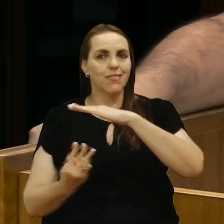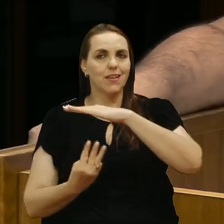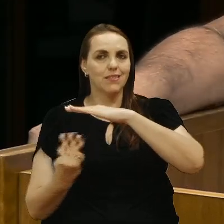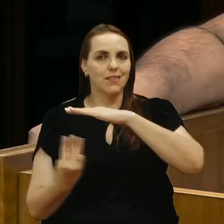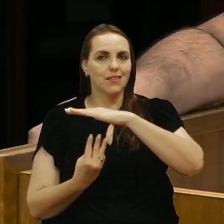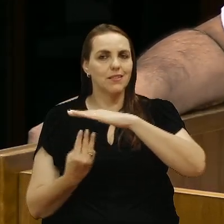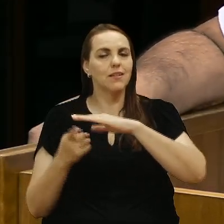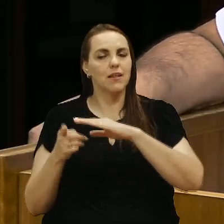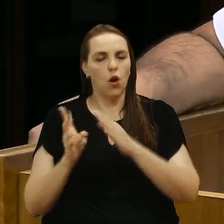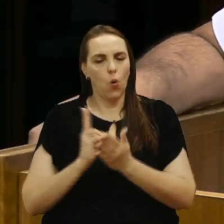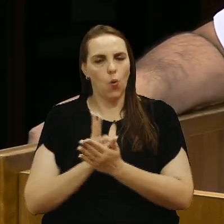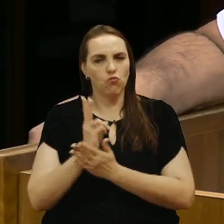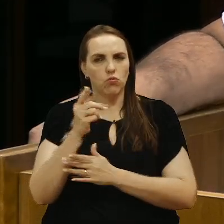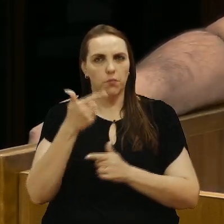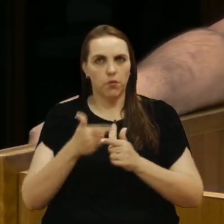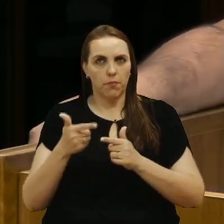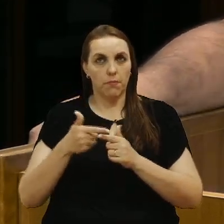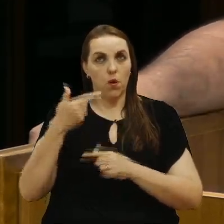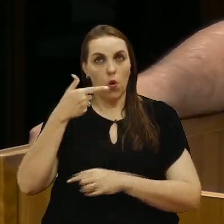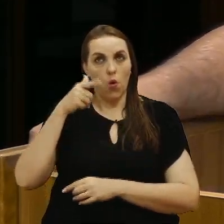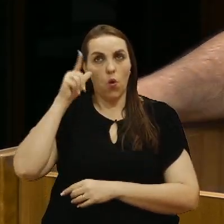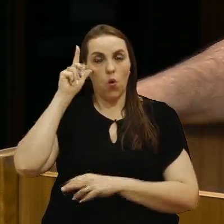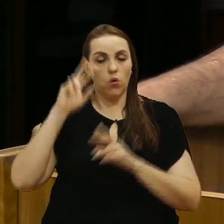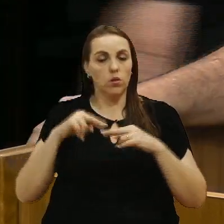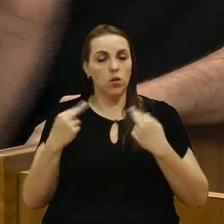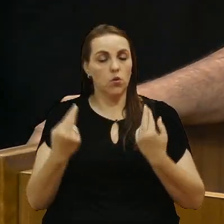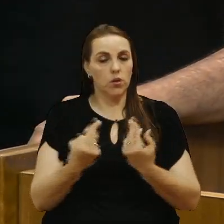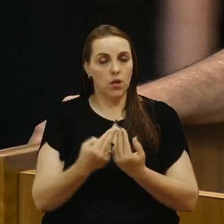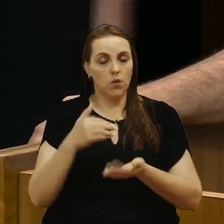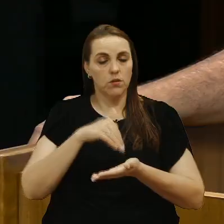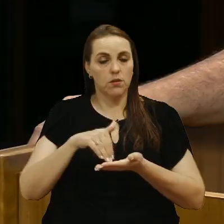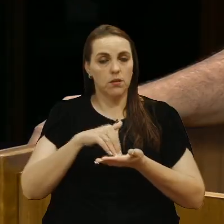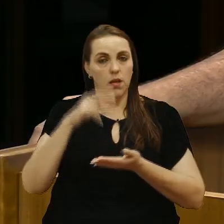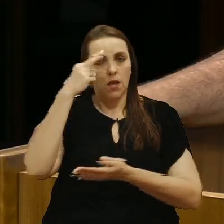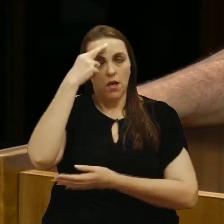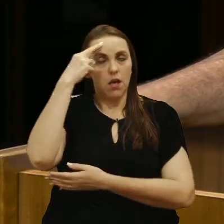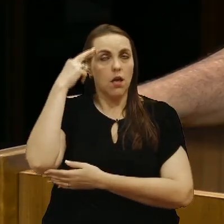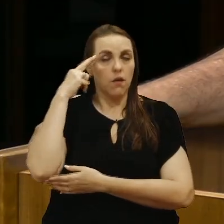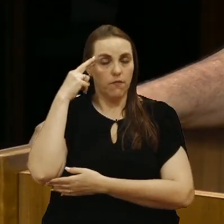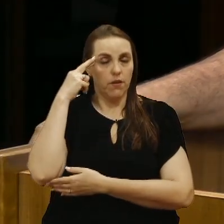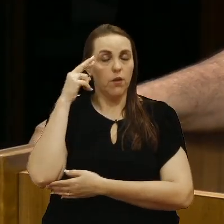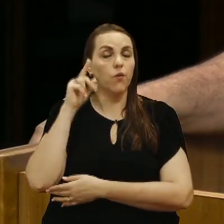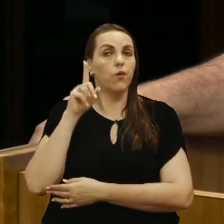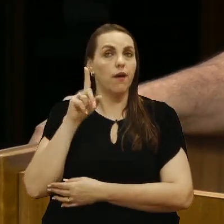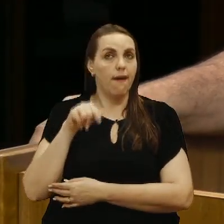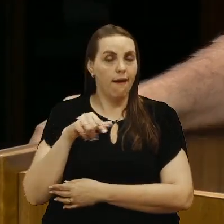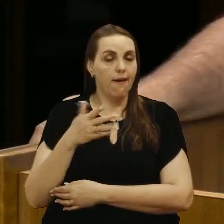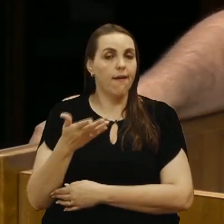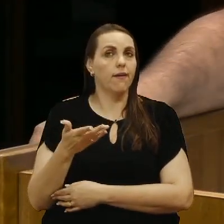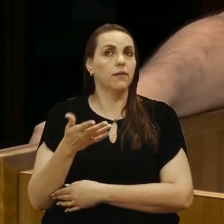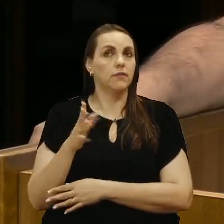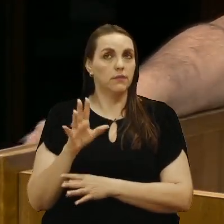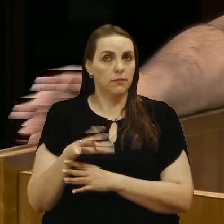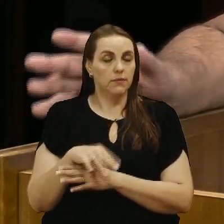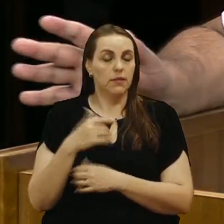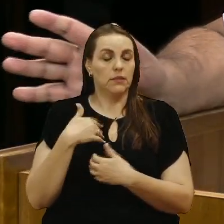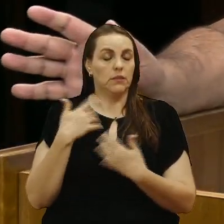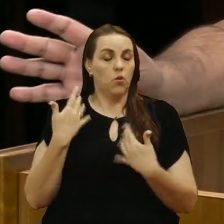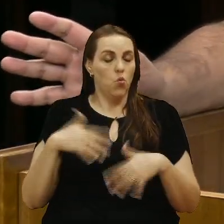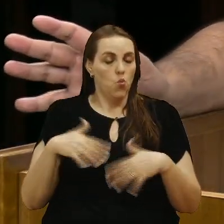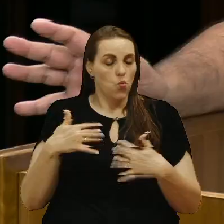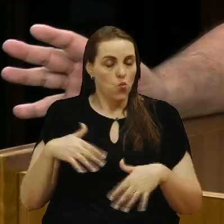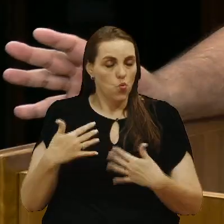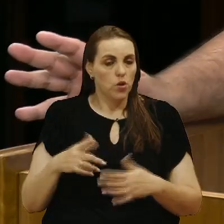os problemas. Eu ontem reuni com o secretário Rafael Bueno, que está perdendo os cabelos para